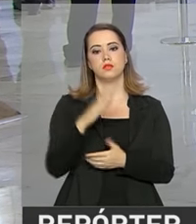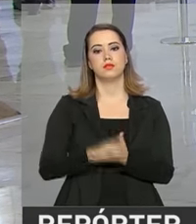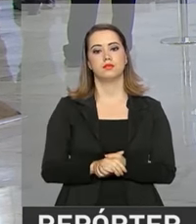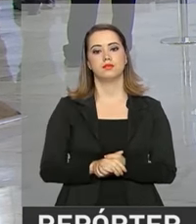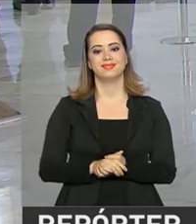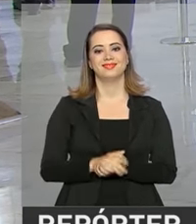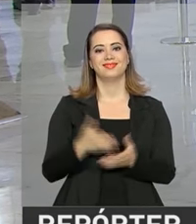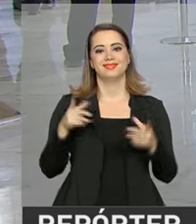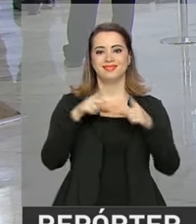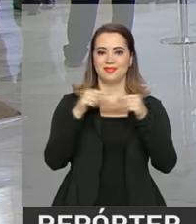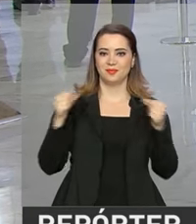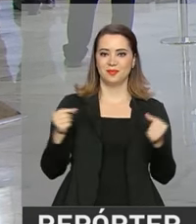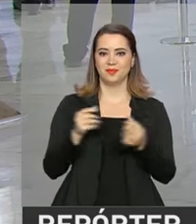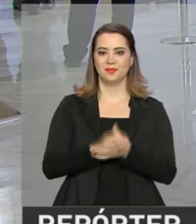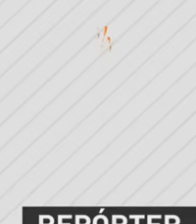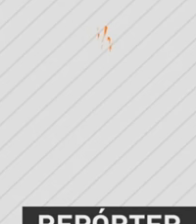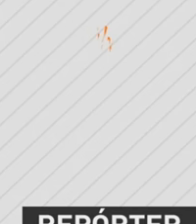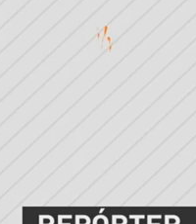de Brasília.